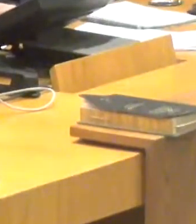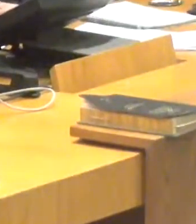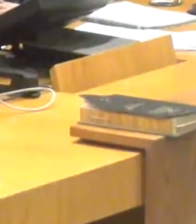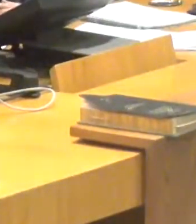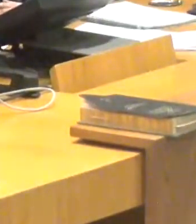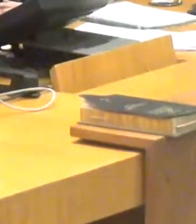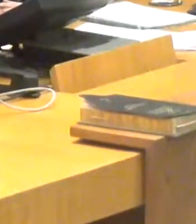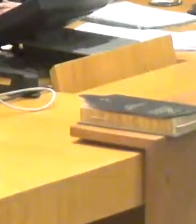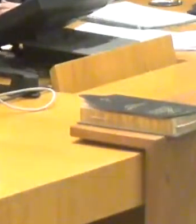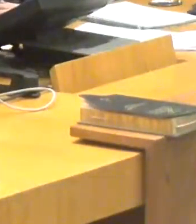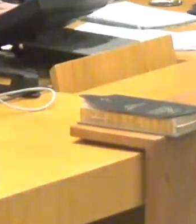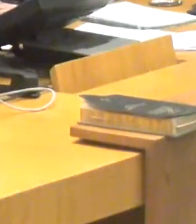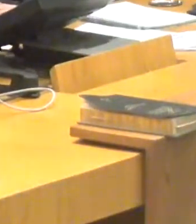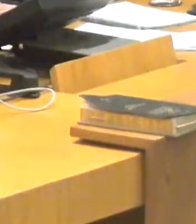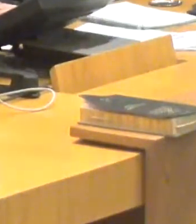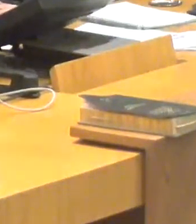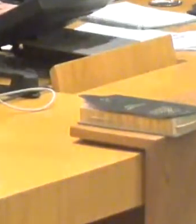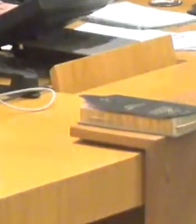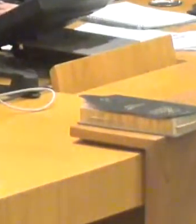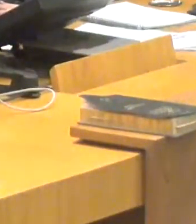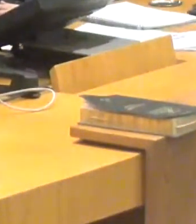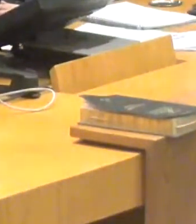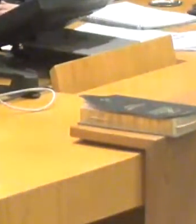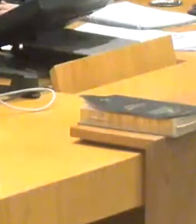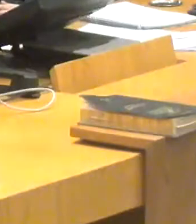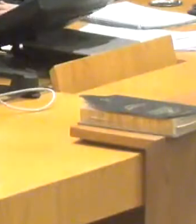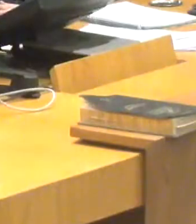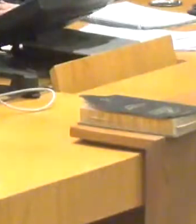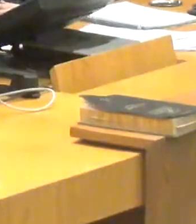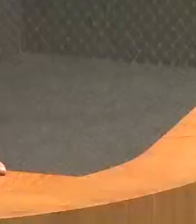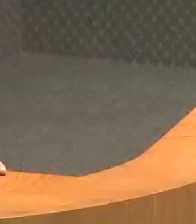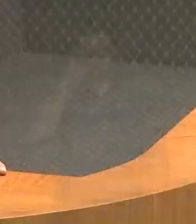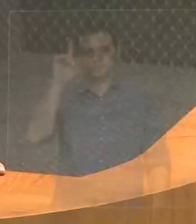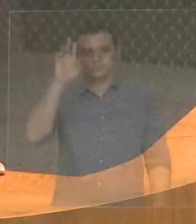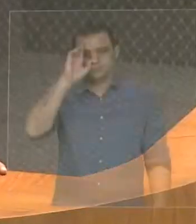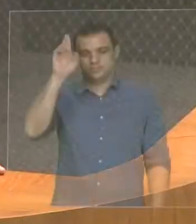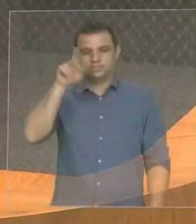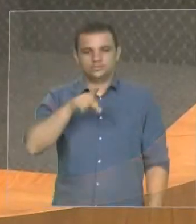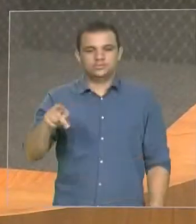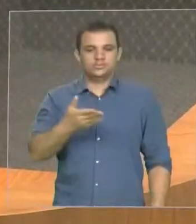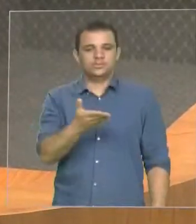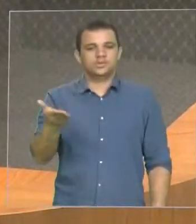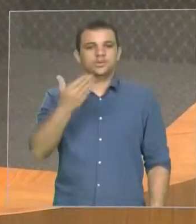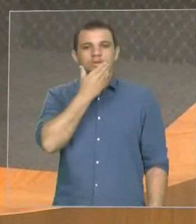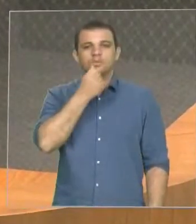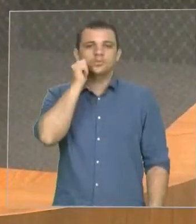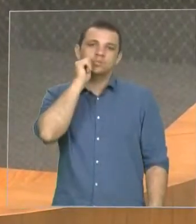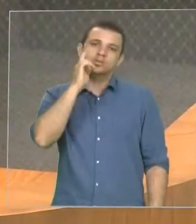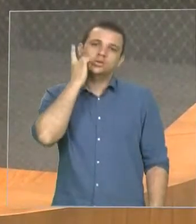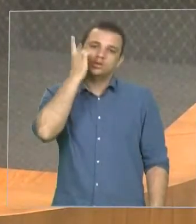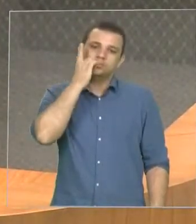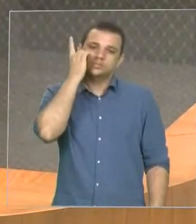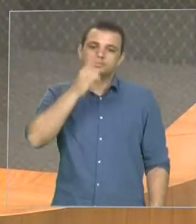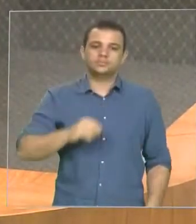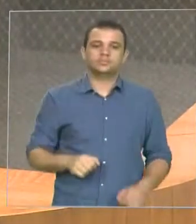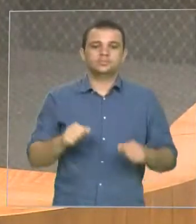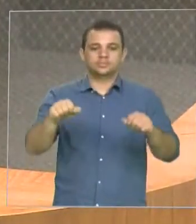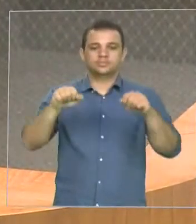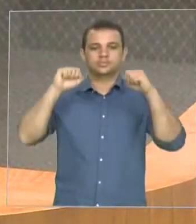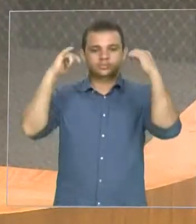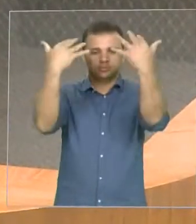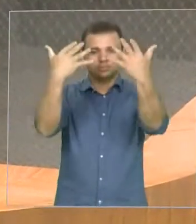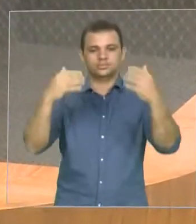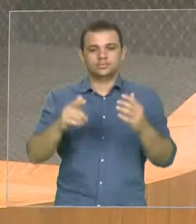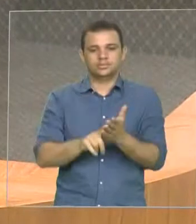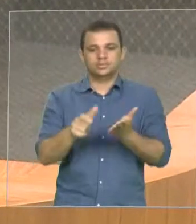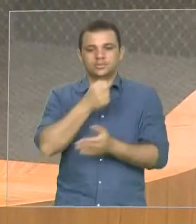Bom dia, senhor presidente, senhoras e senhores deputados, galeria, imprensa. Volto uma vez a esta